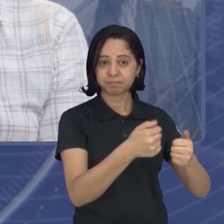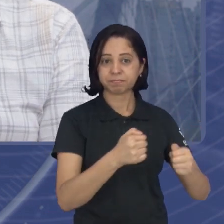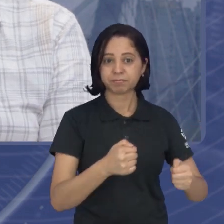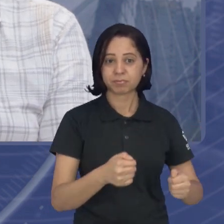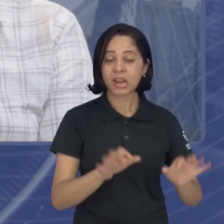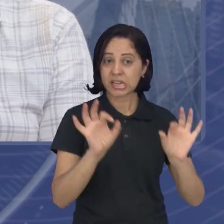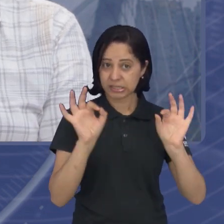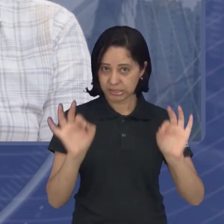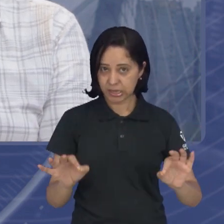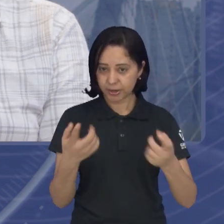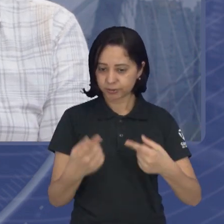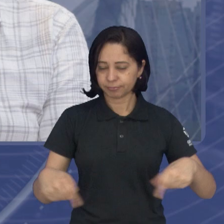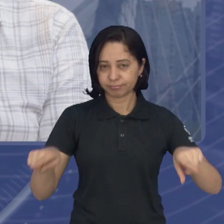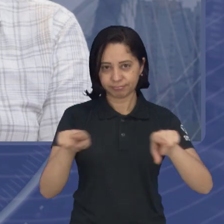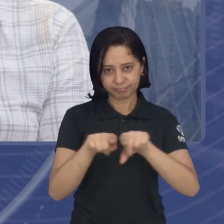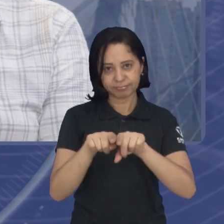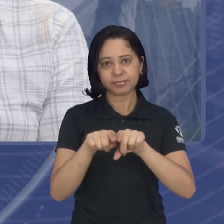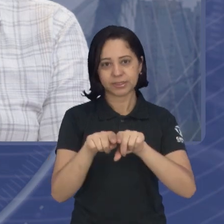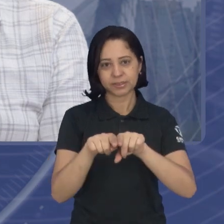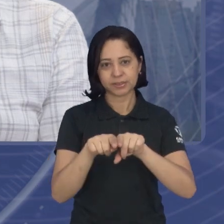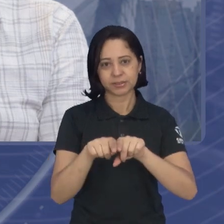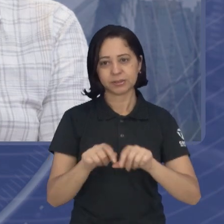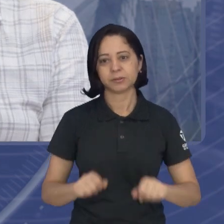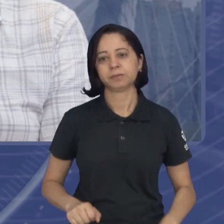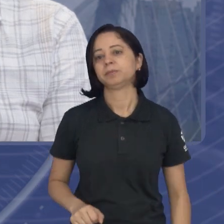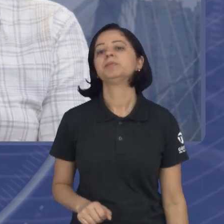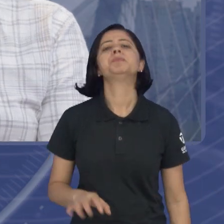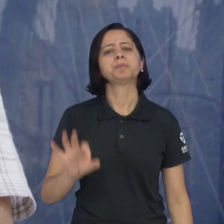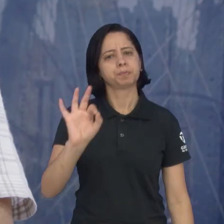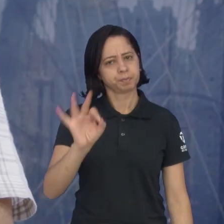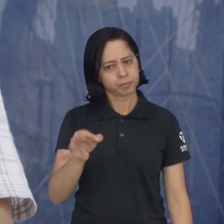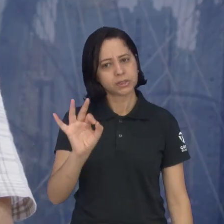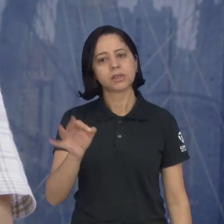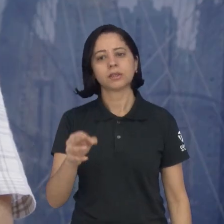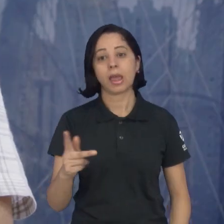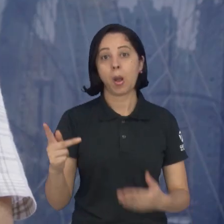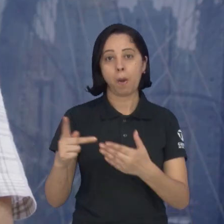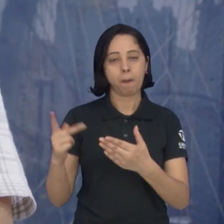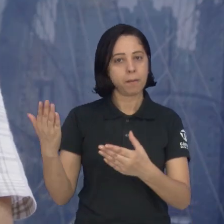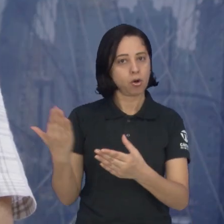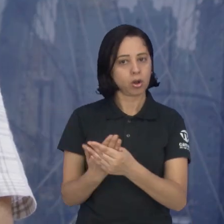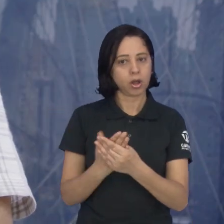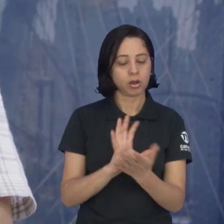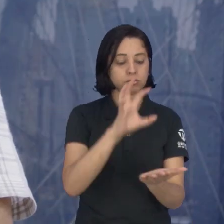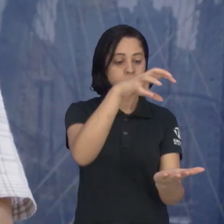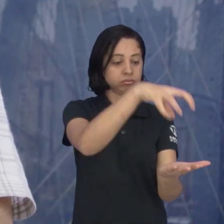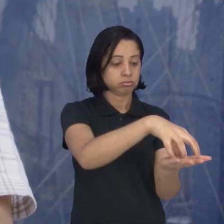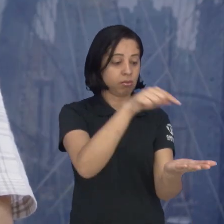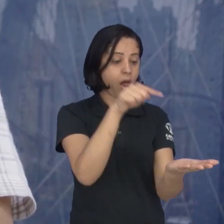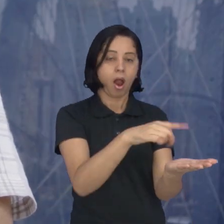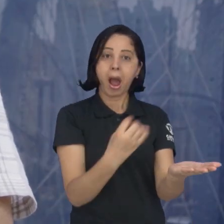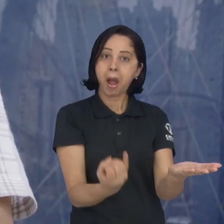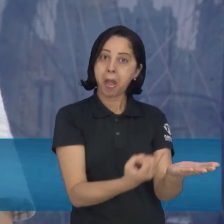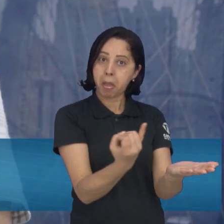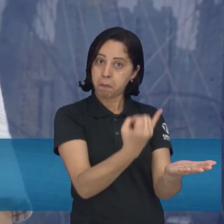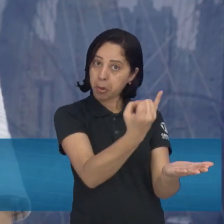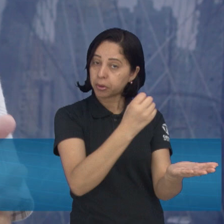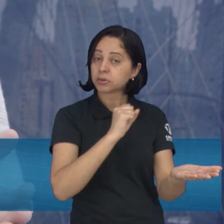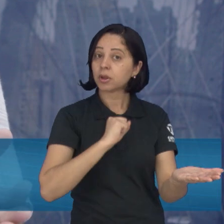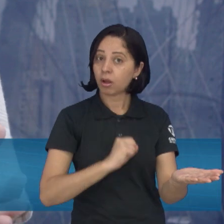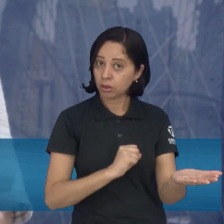É importante fortalecer essas instituições. Com certeza, o Procon é um órgão importantíssimo nessa